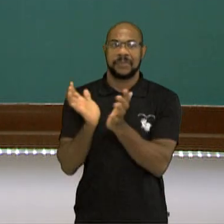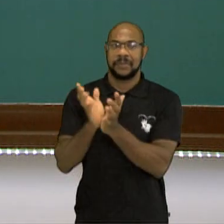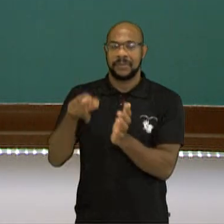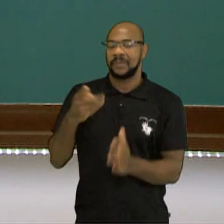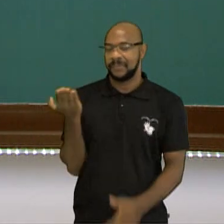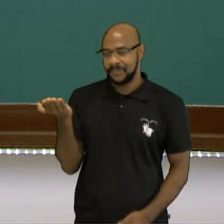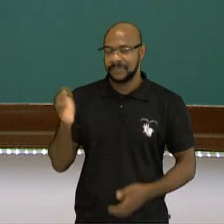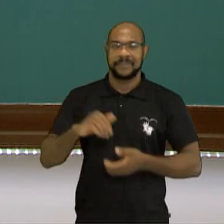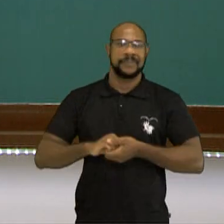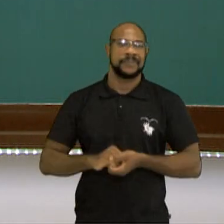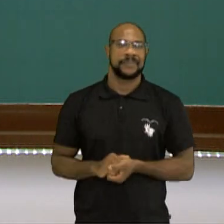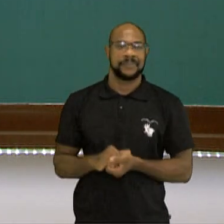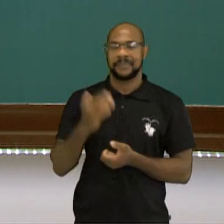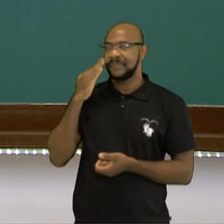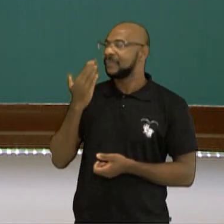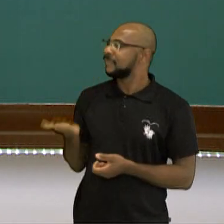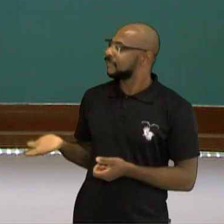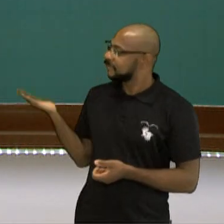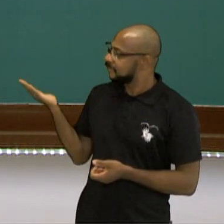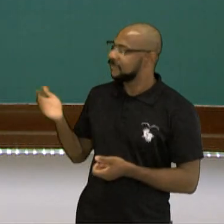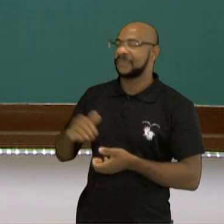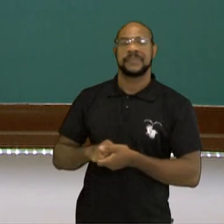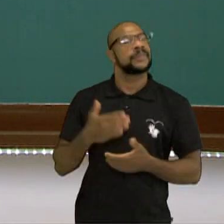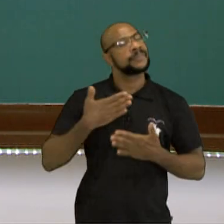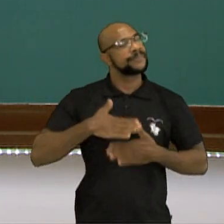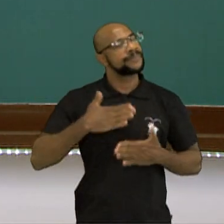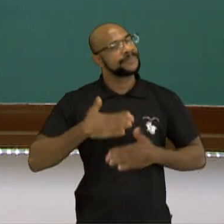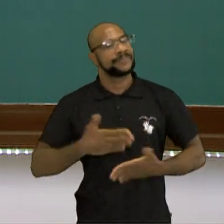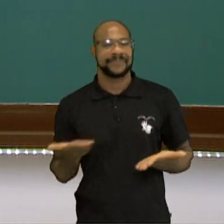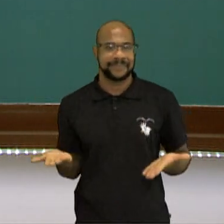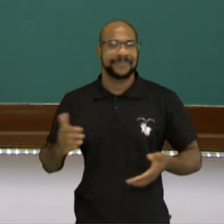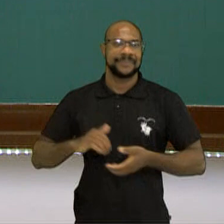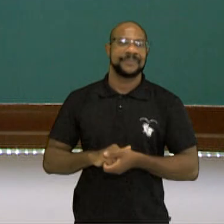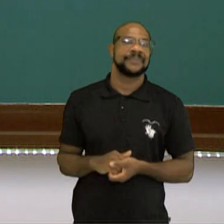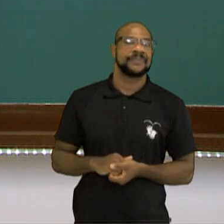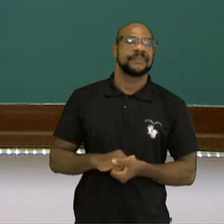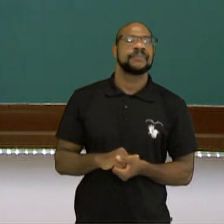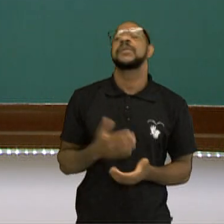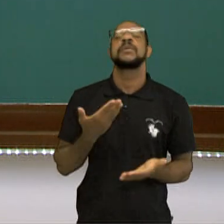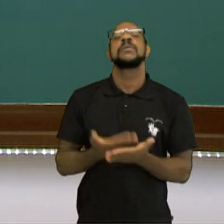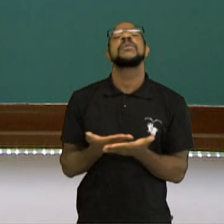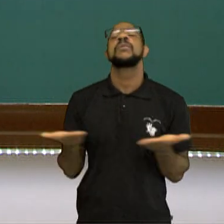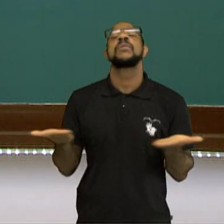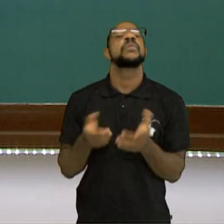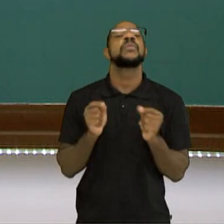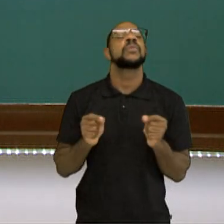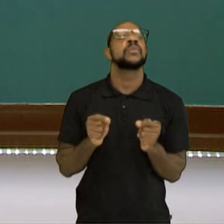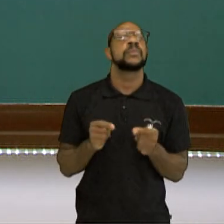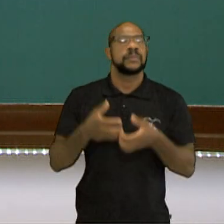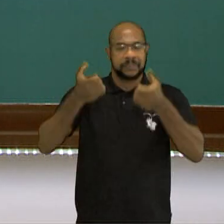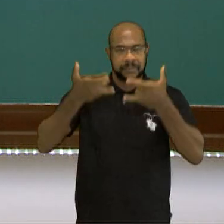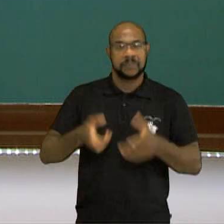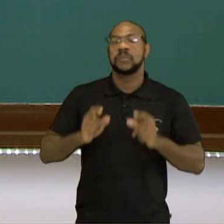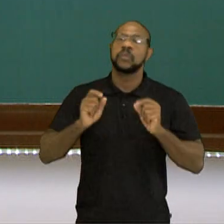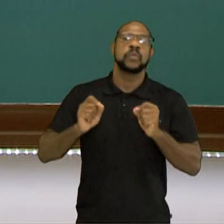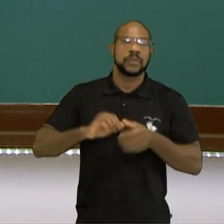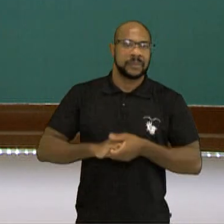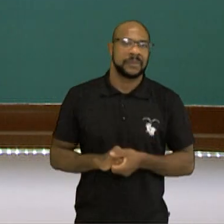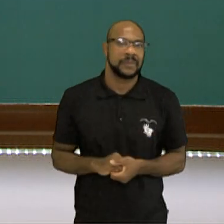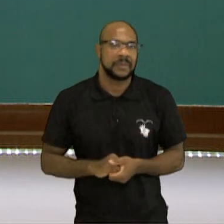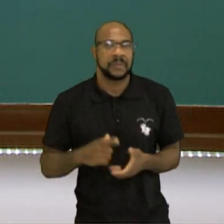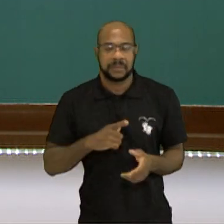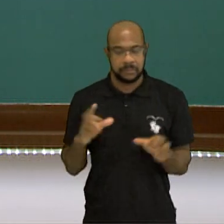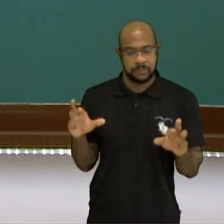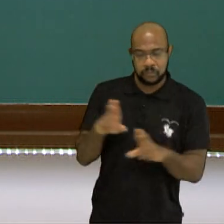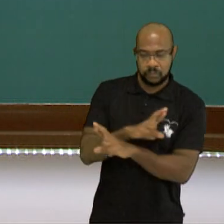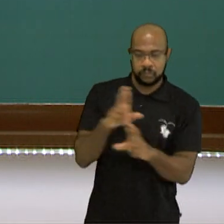o 3. Continhas fáceis, bem tranquilo também, não é mesmo? Nós vimos então aqui a verificação de quando uma